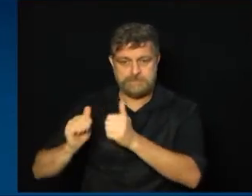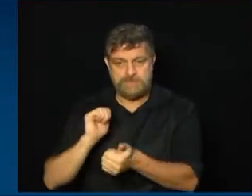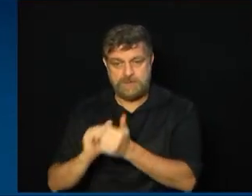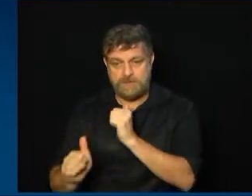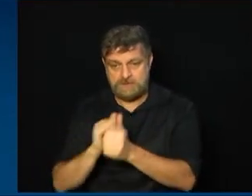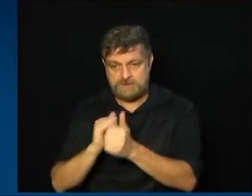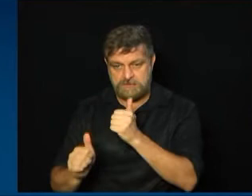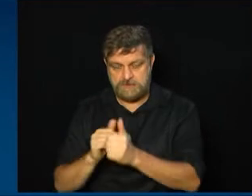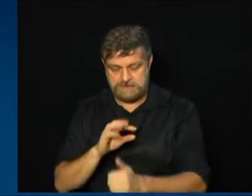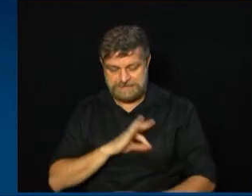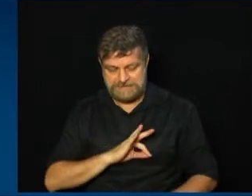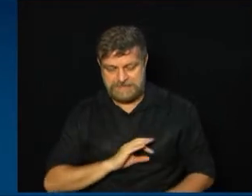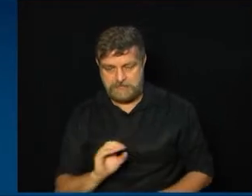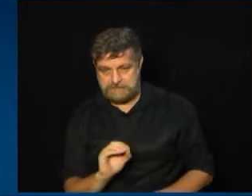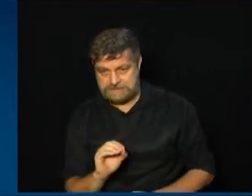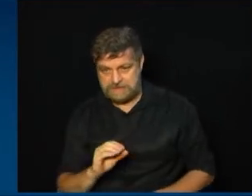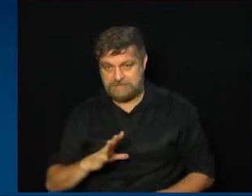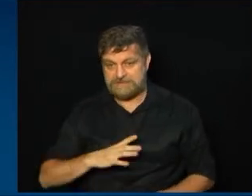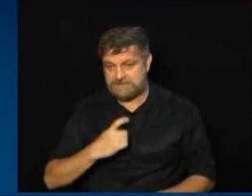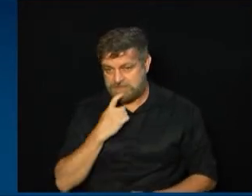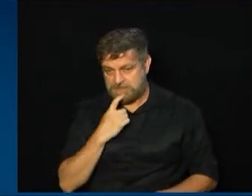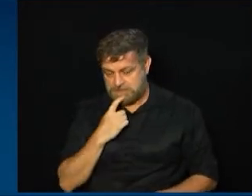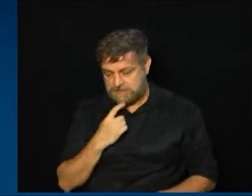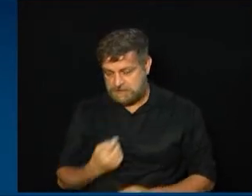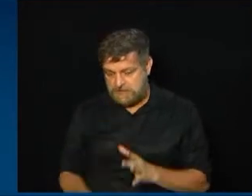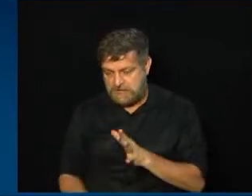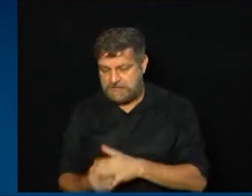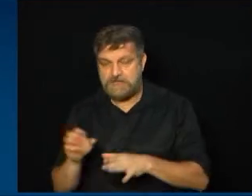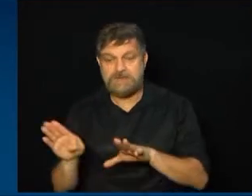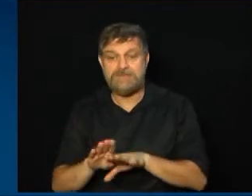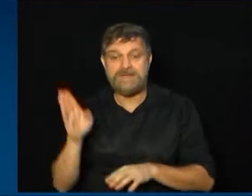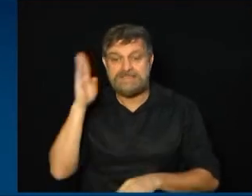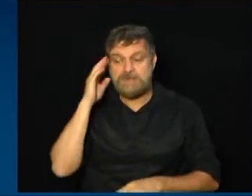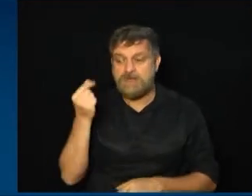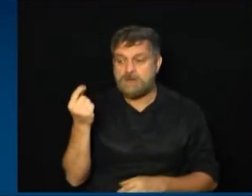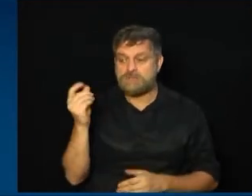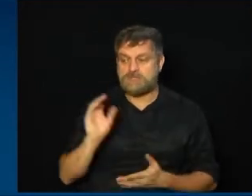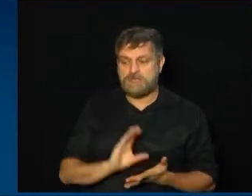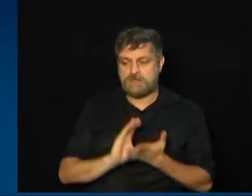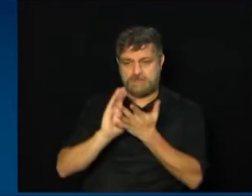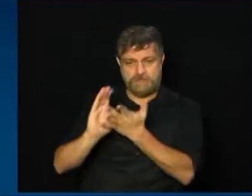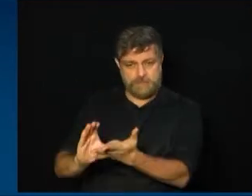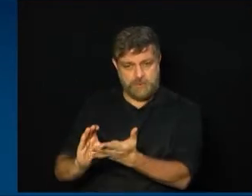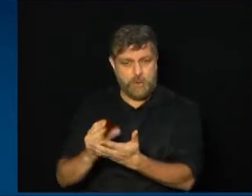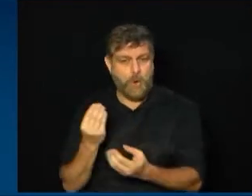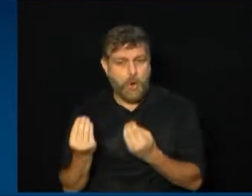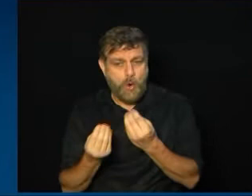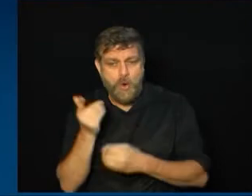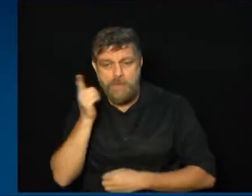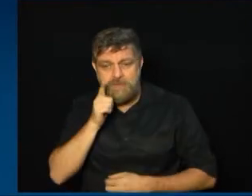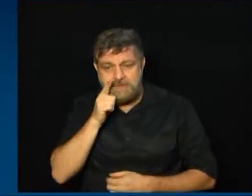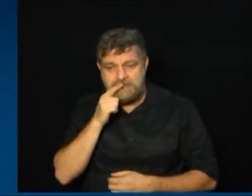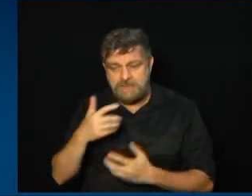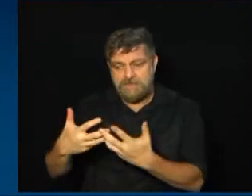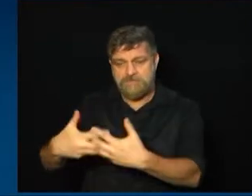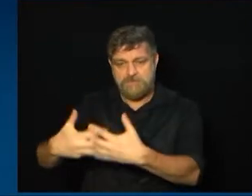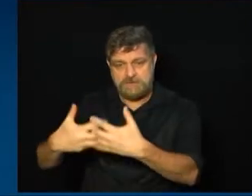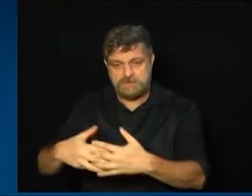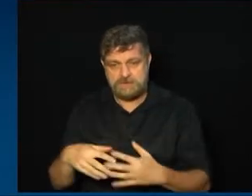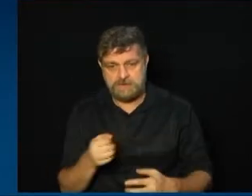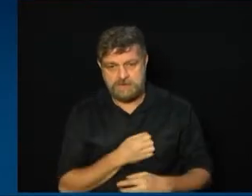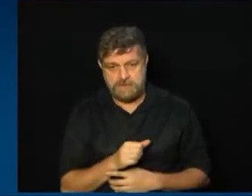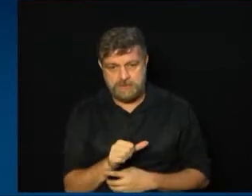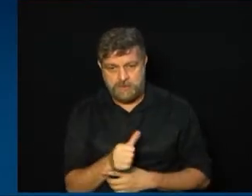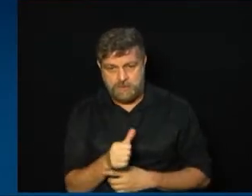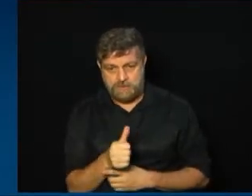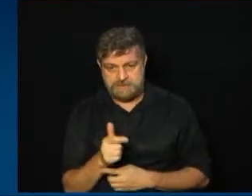amador na cidade, estabelecendo ainda de onde virão os recursos e onde poderão ser aplicados. O item 11 da